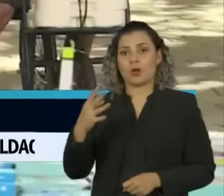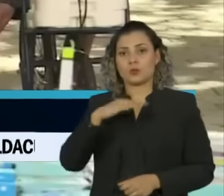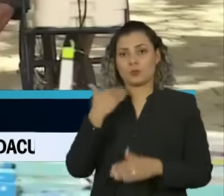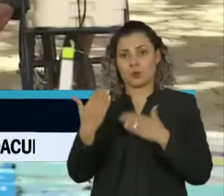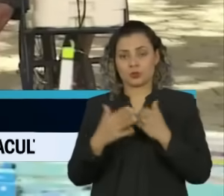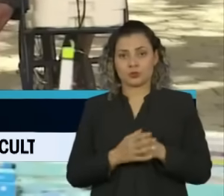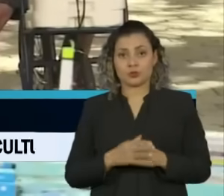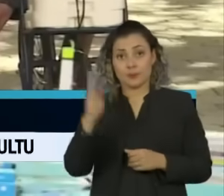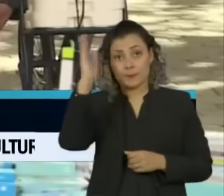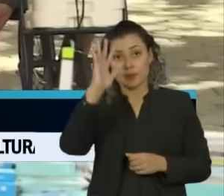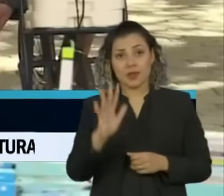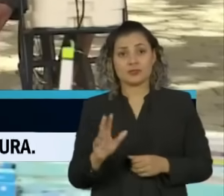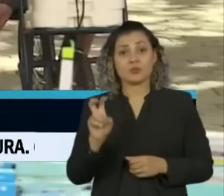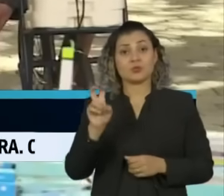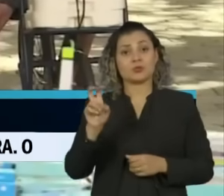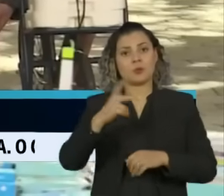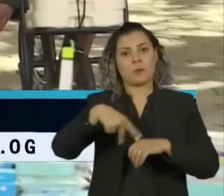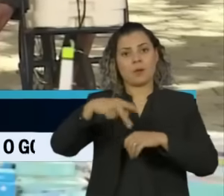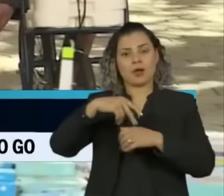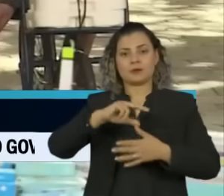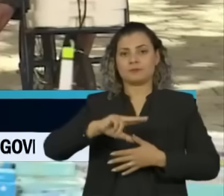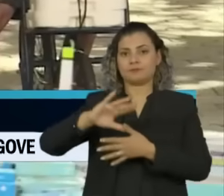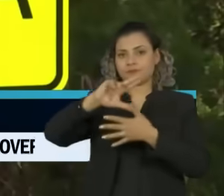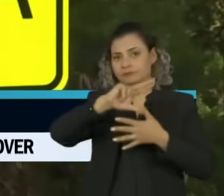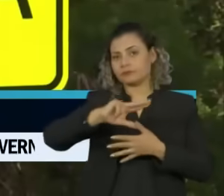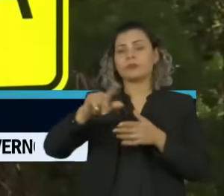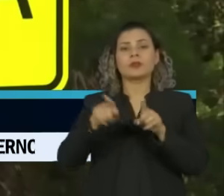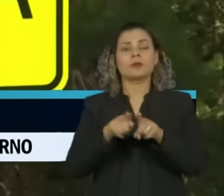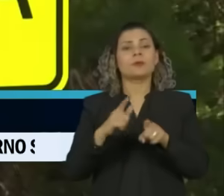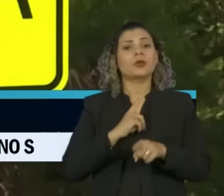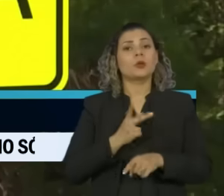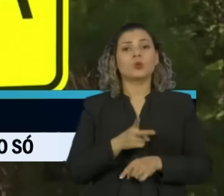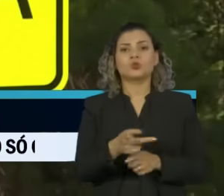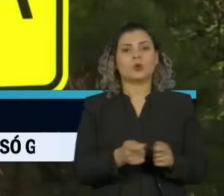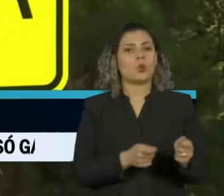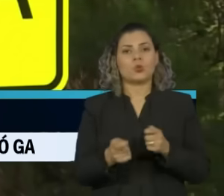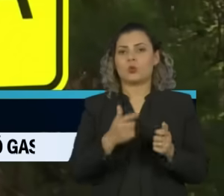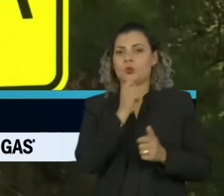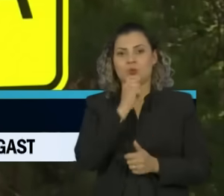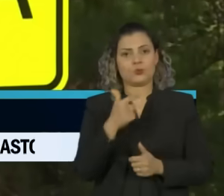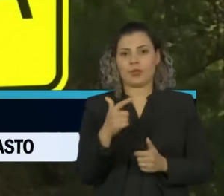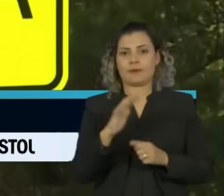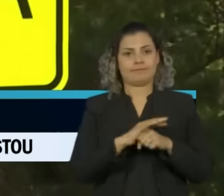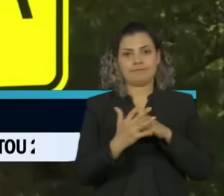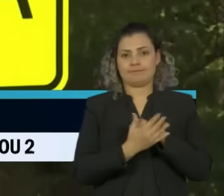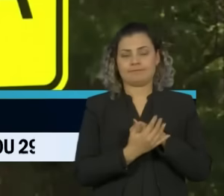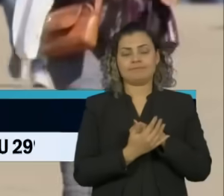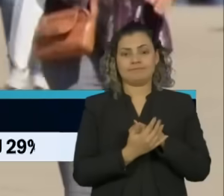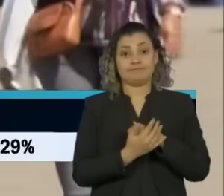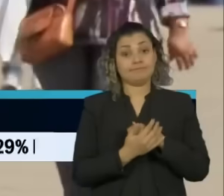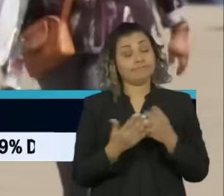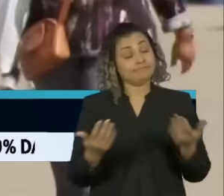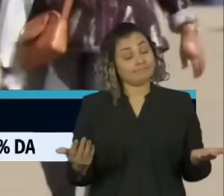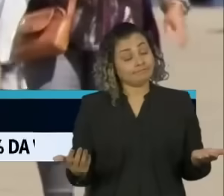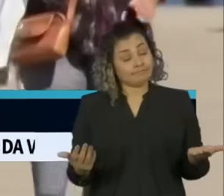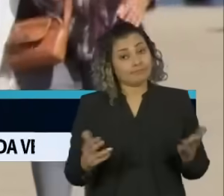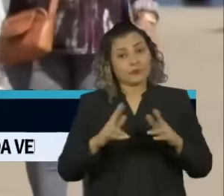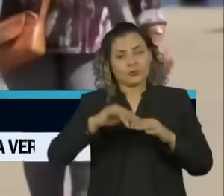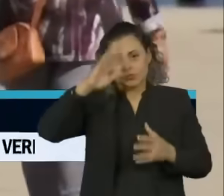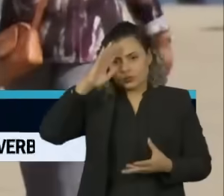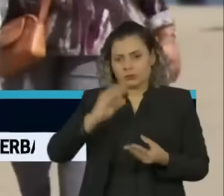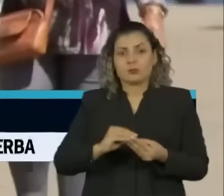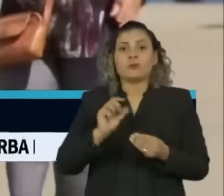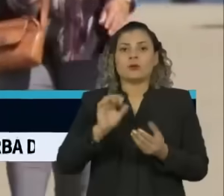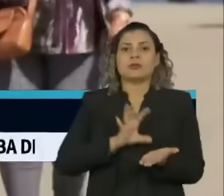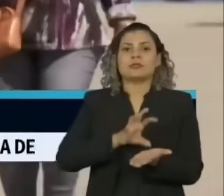O Brasil é um dos 5 países sul-americanos que continuam sem controle da transmissão do novo coronavírus. A conclusão é